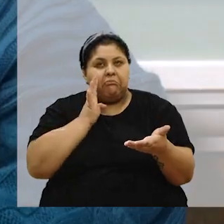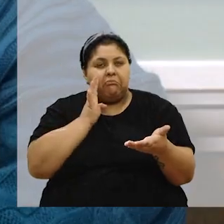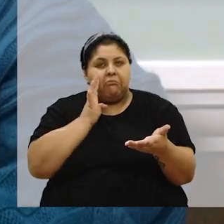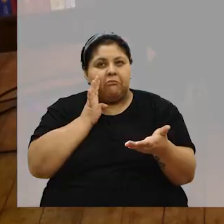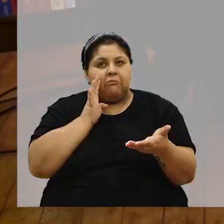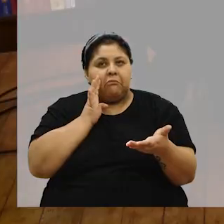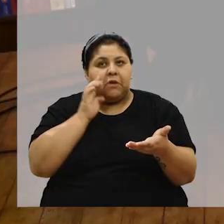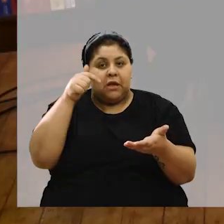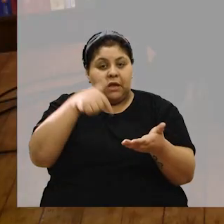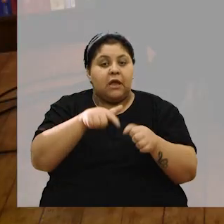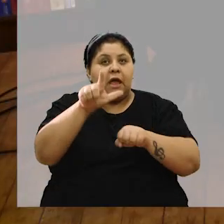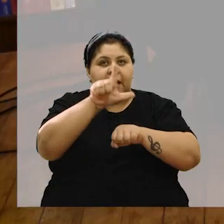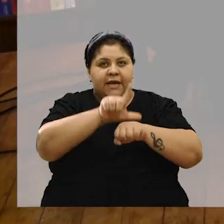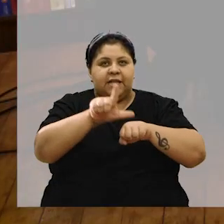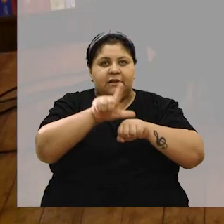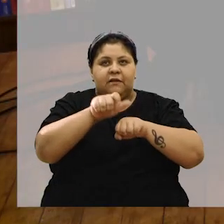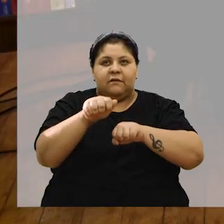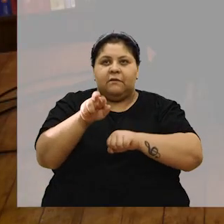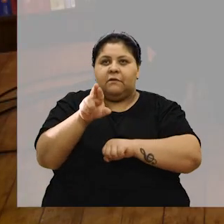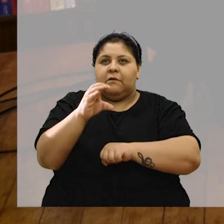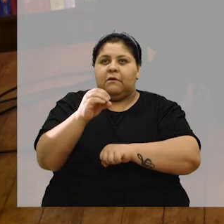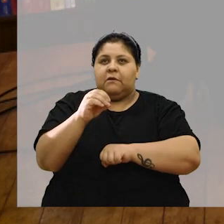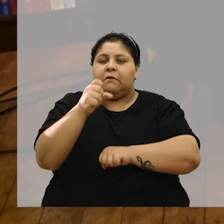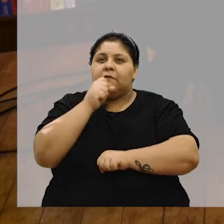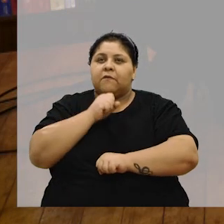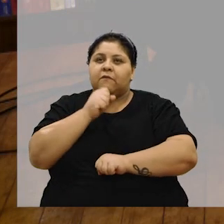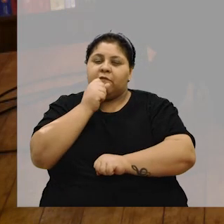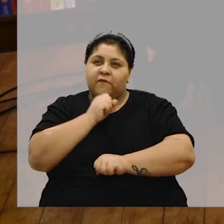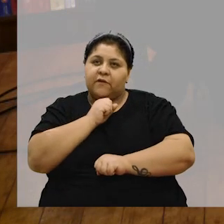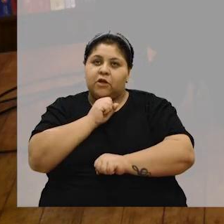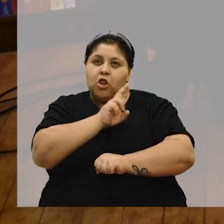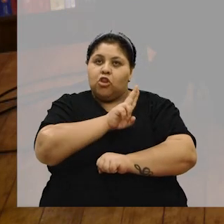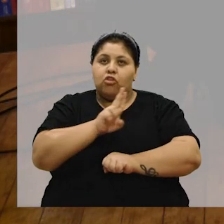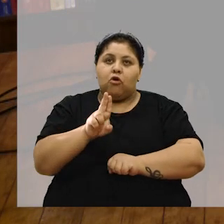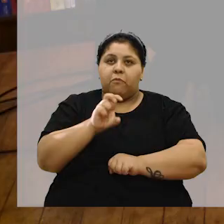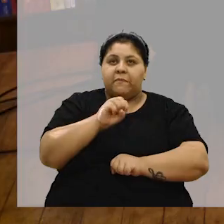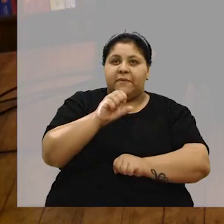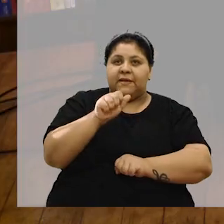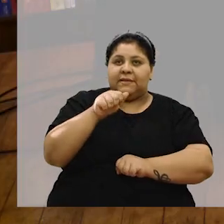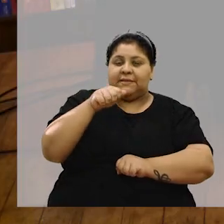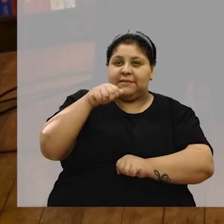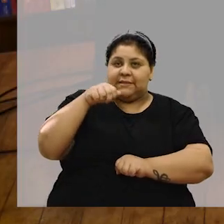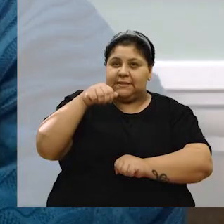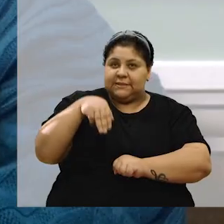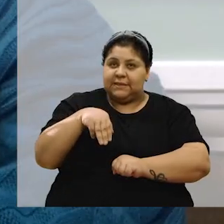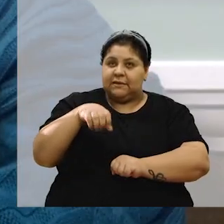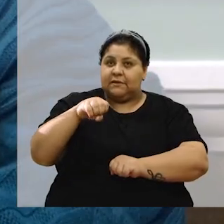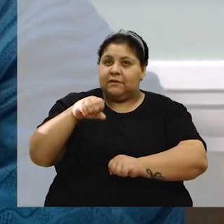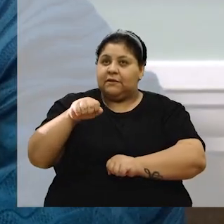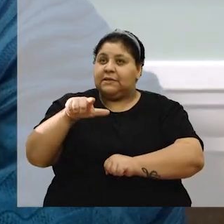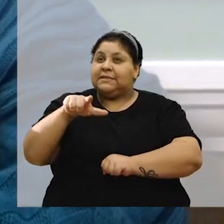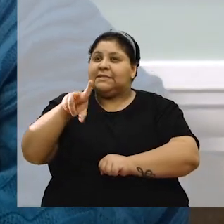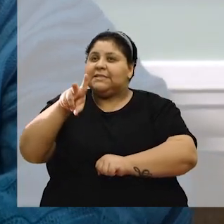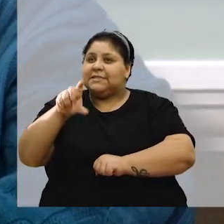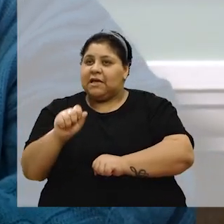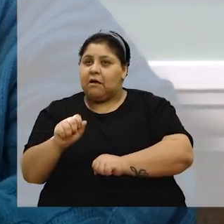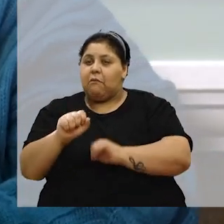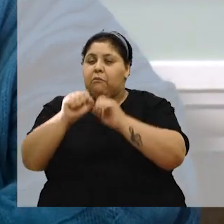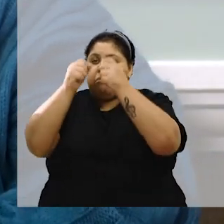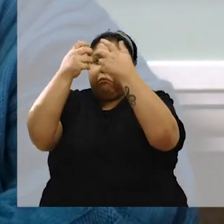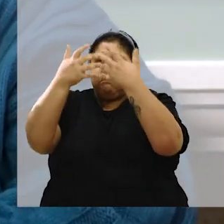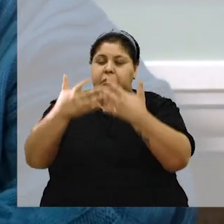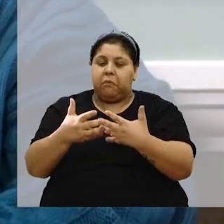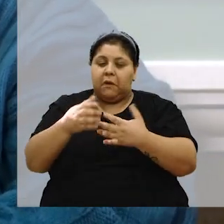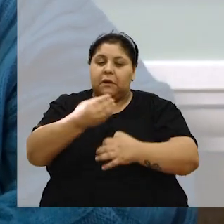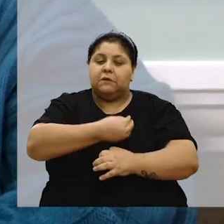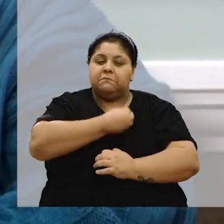muito bacana, está aqui na livraria do Arco da Velha, chama-se Sã e Salva. Ela conta algumas